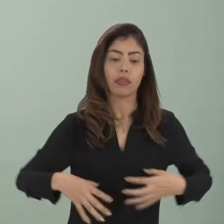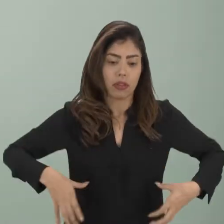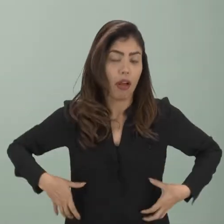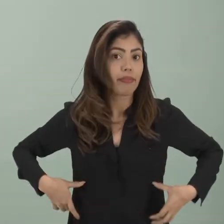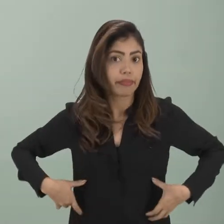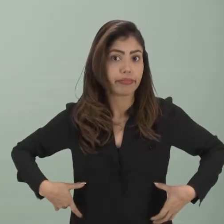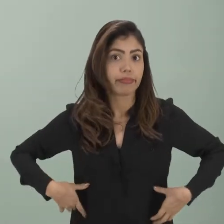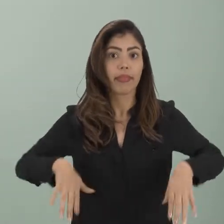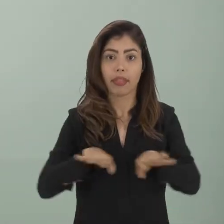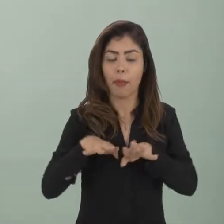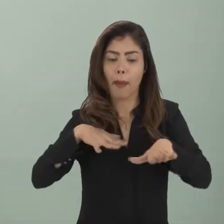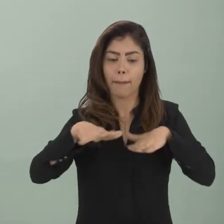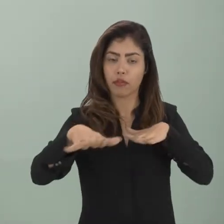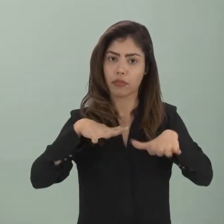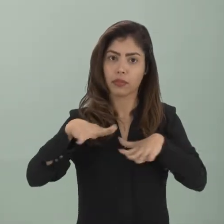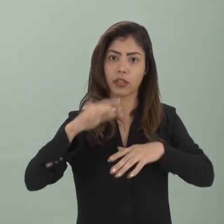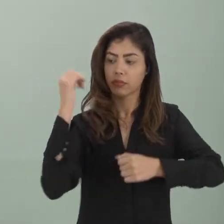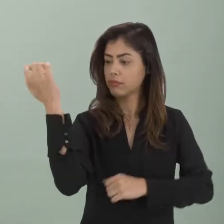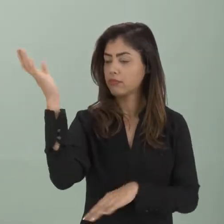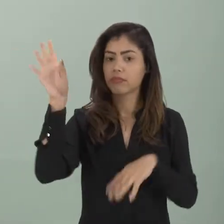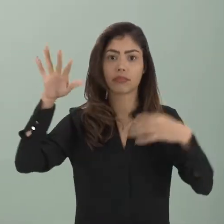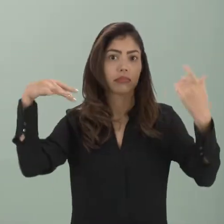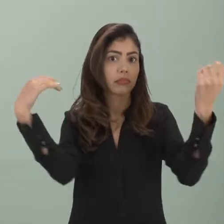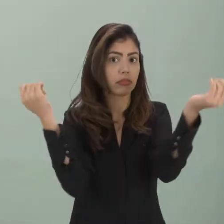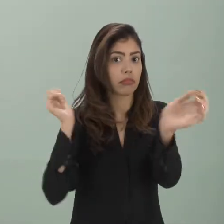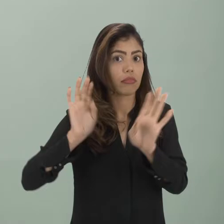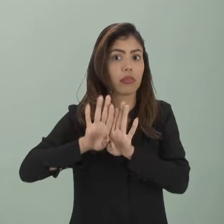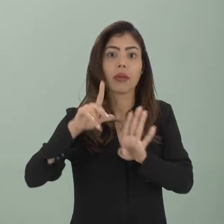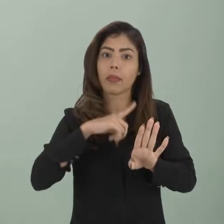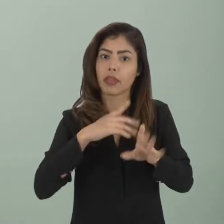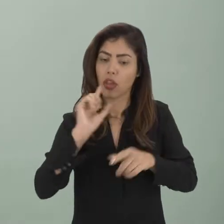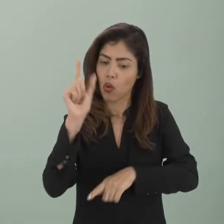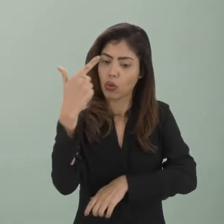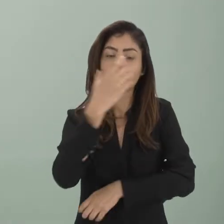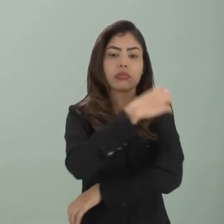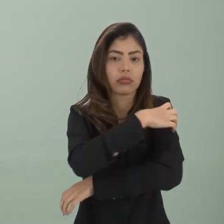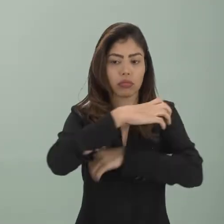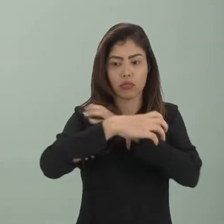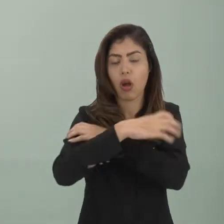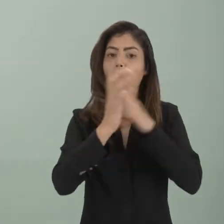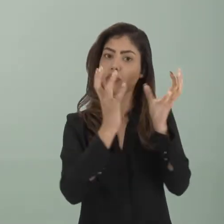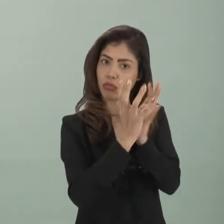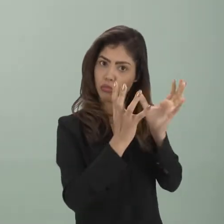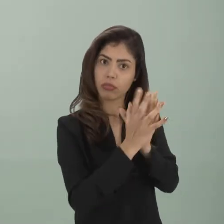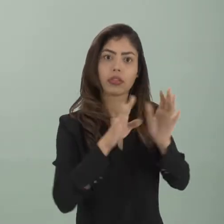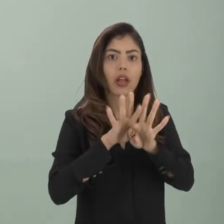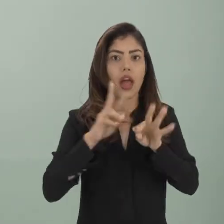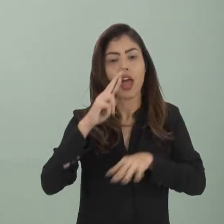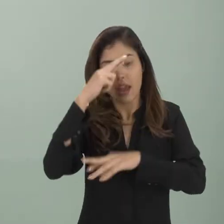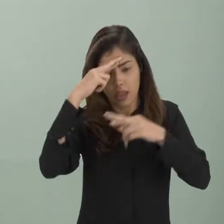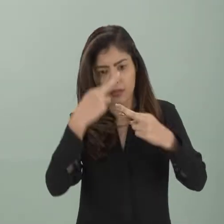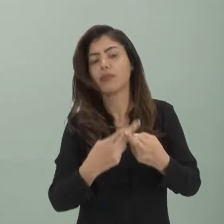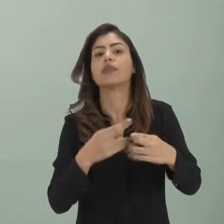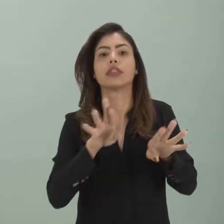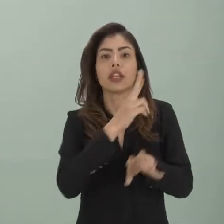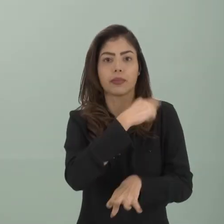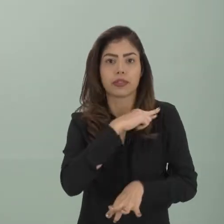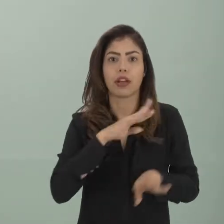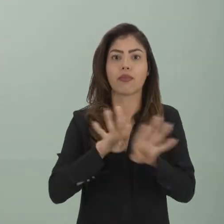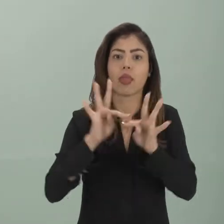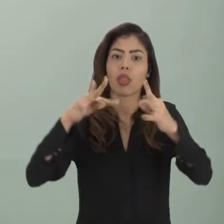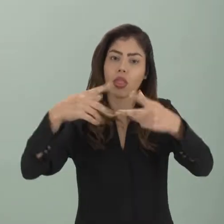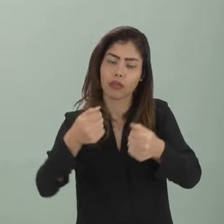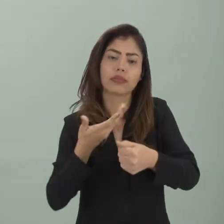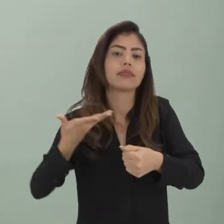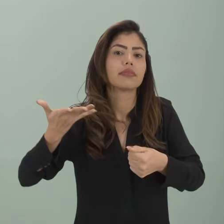tronco. Para que eu movimente os meus braços, eu tenho outro grupamento muscular responsável por toda a estabilidade. Se